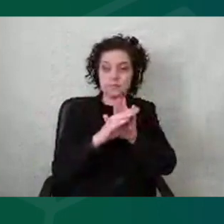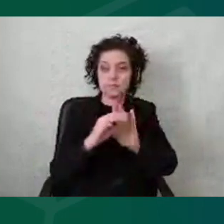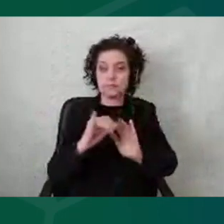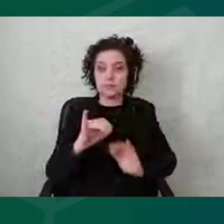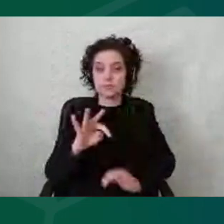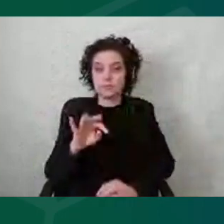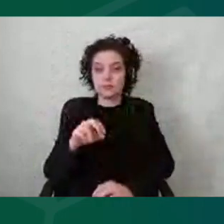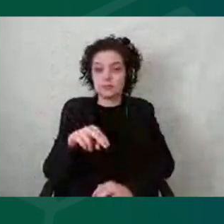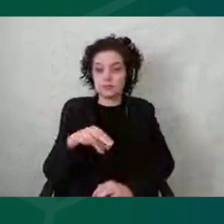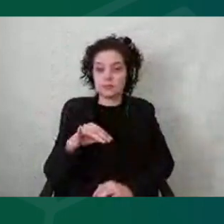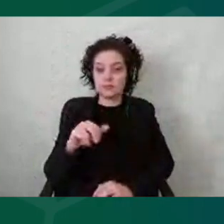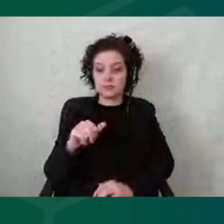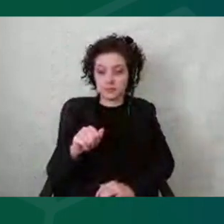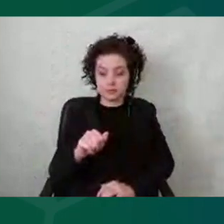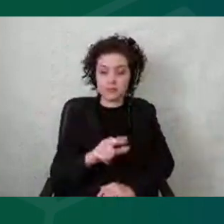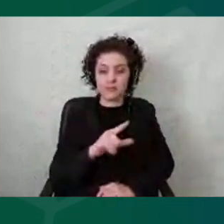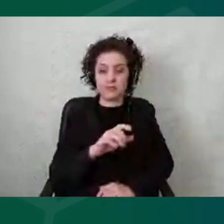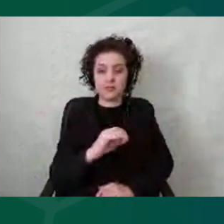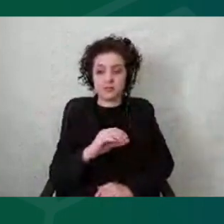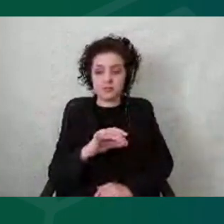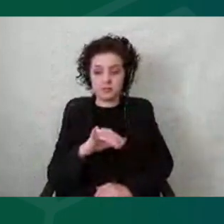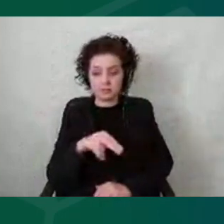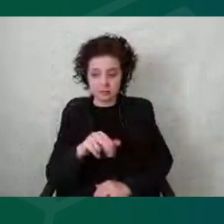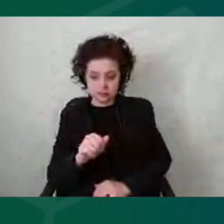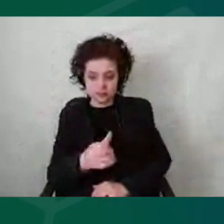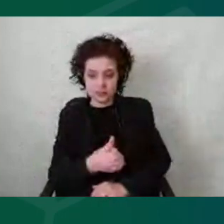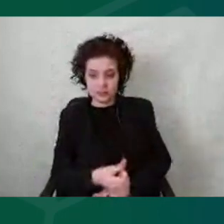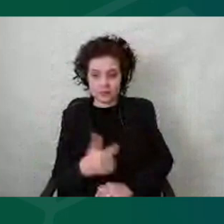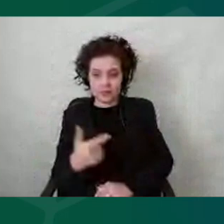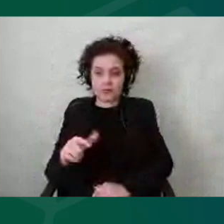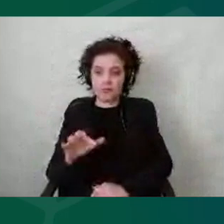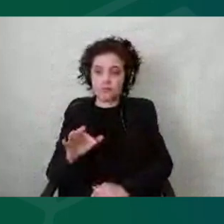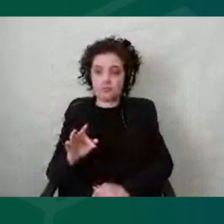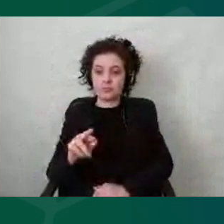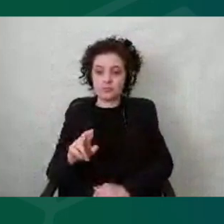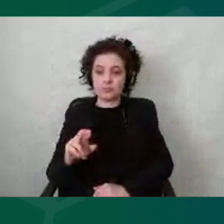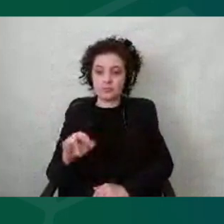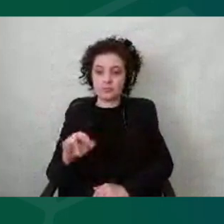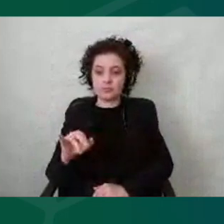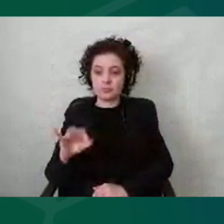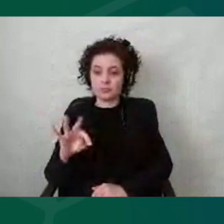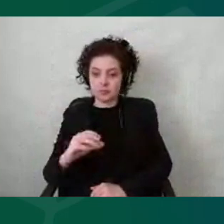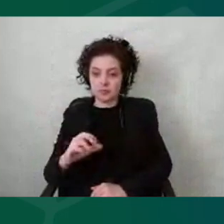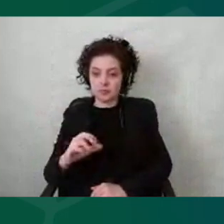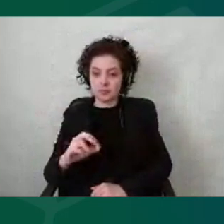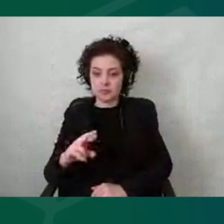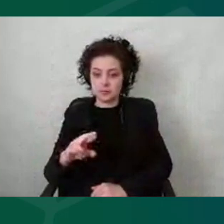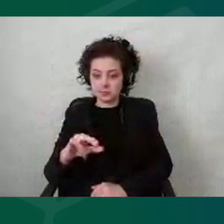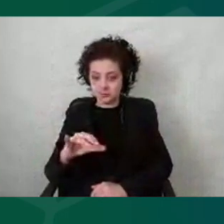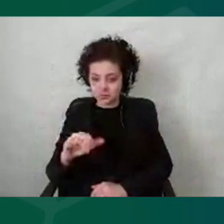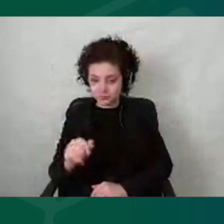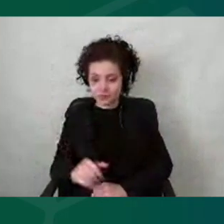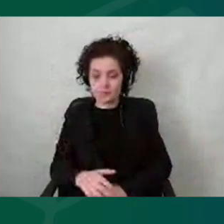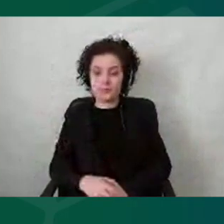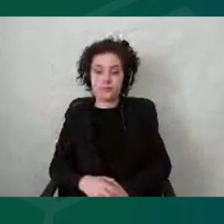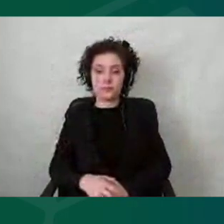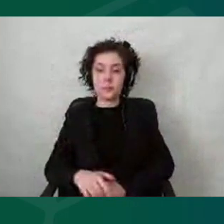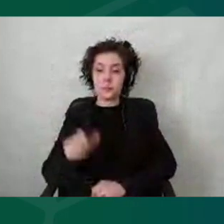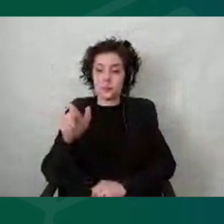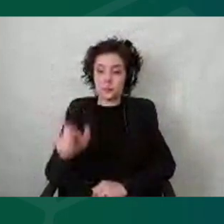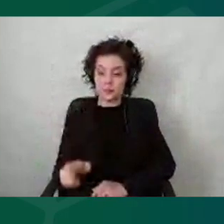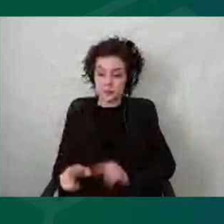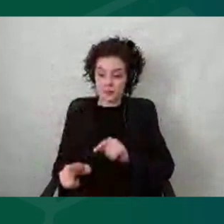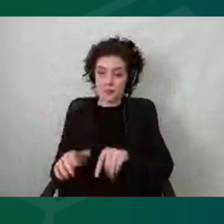6, e pela ferritina sérica. Ou seja, próximo, por favor. Quando o paciente